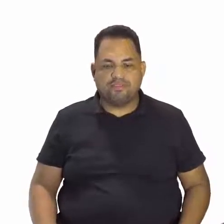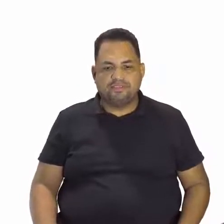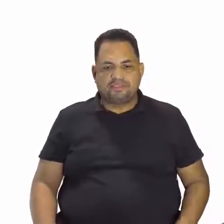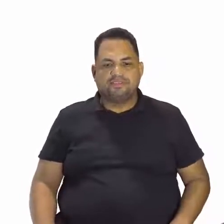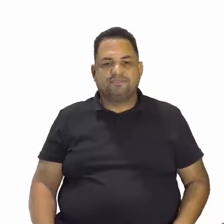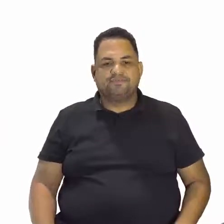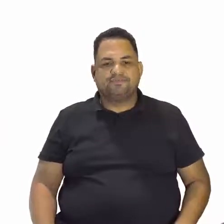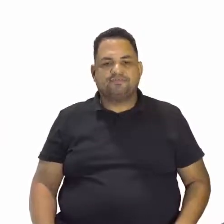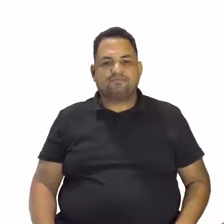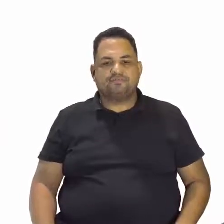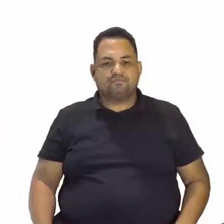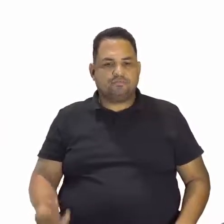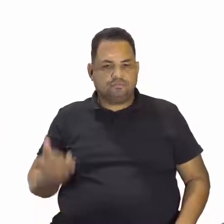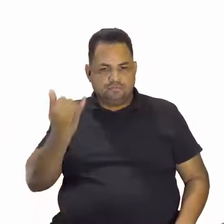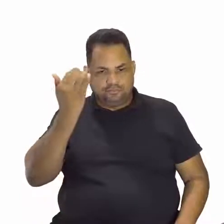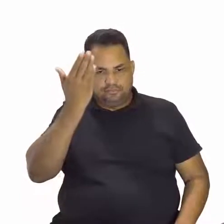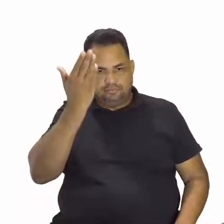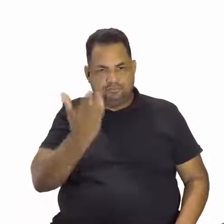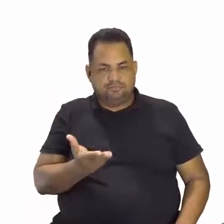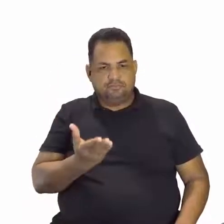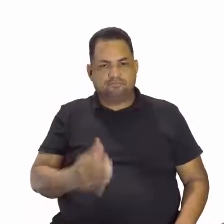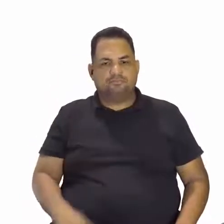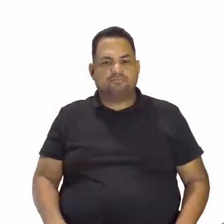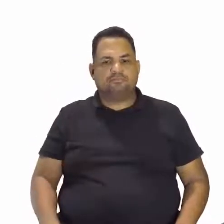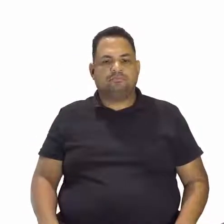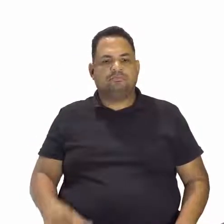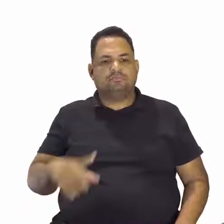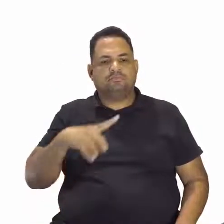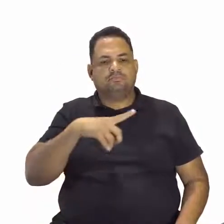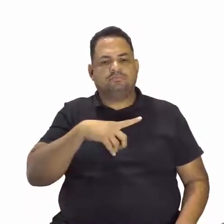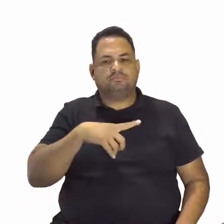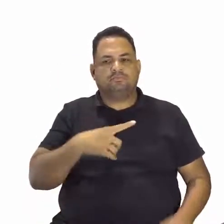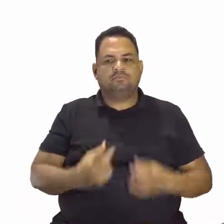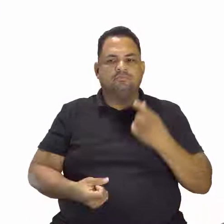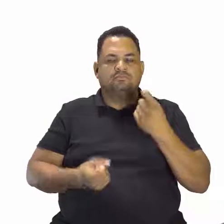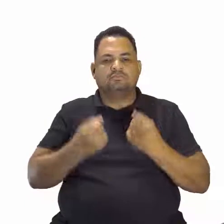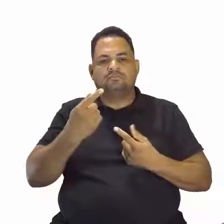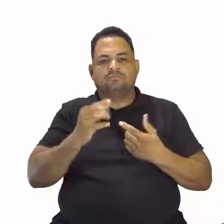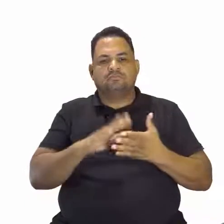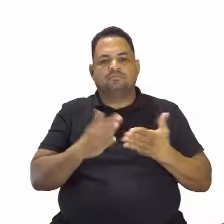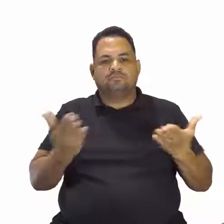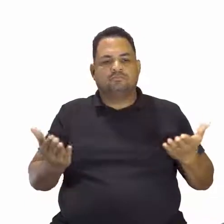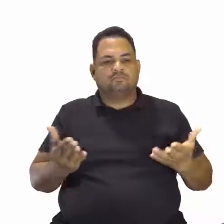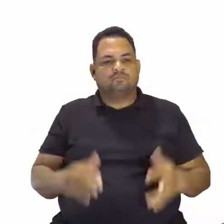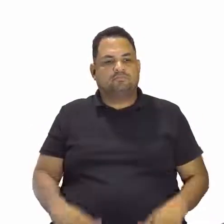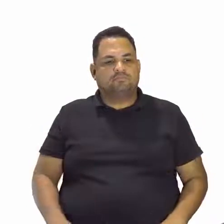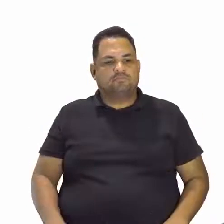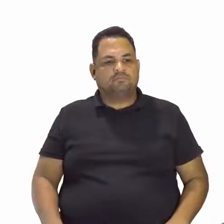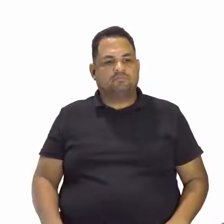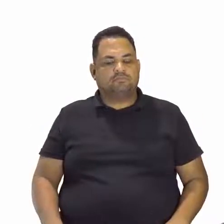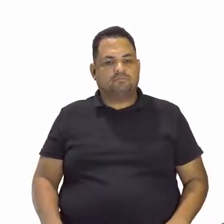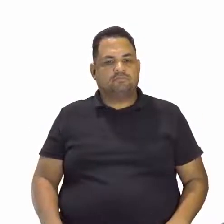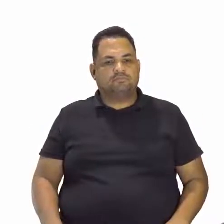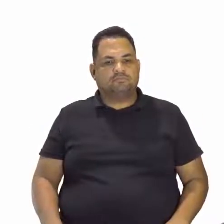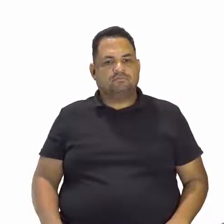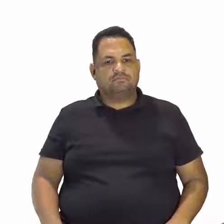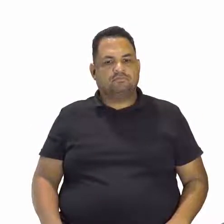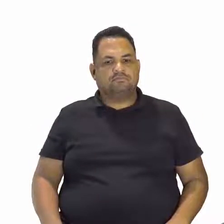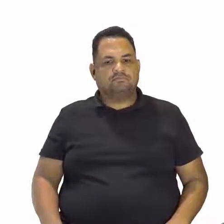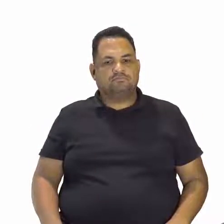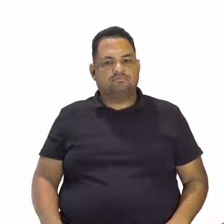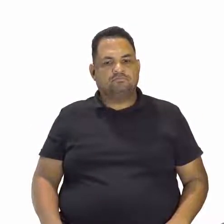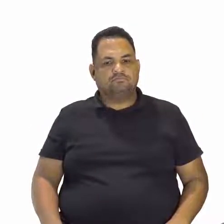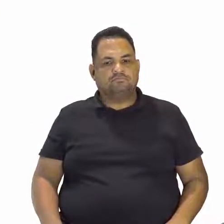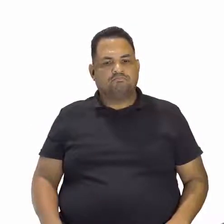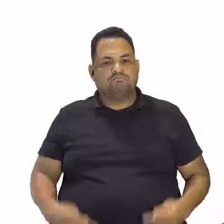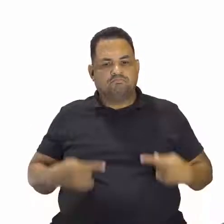as informações. E aí a gente traz alguns enfrentamentos que os nossos